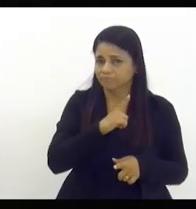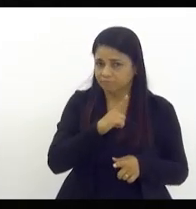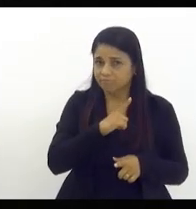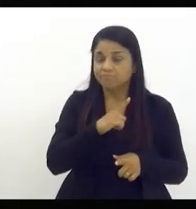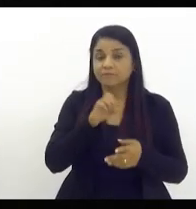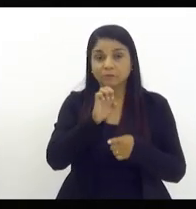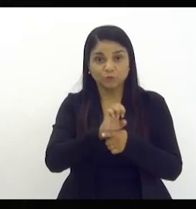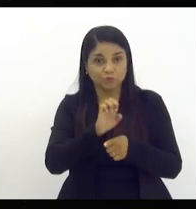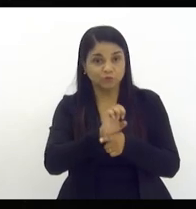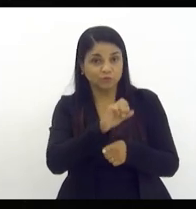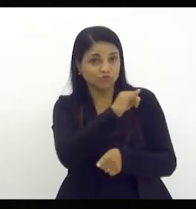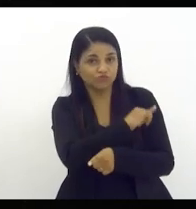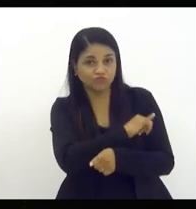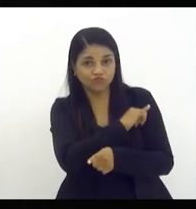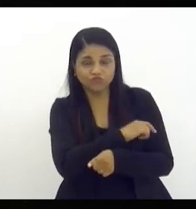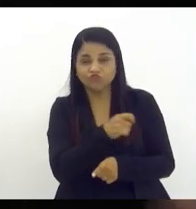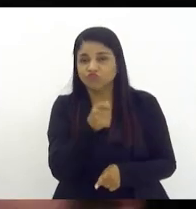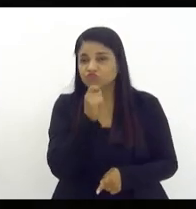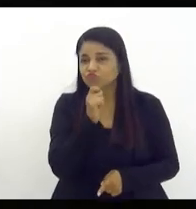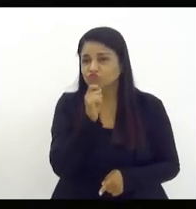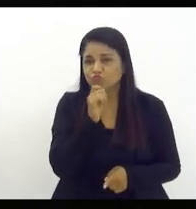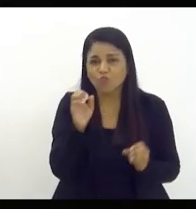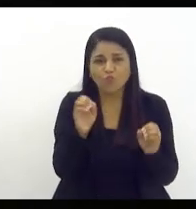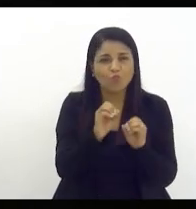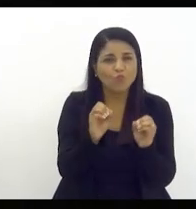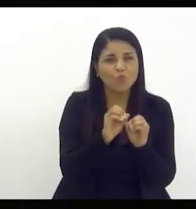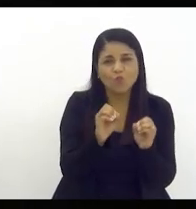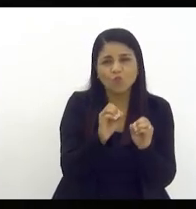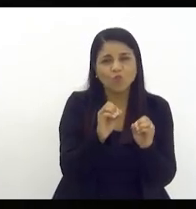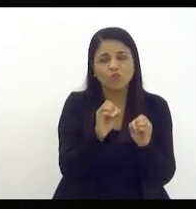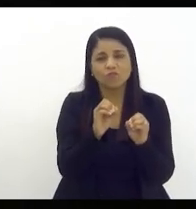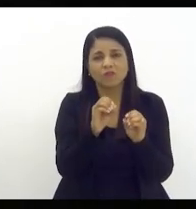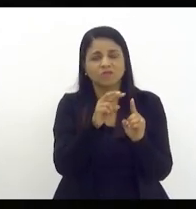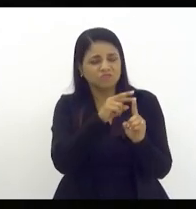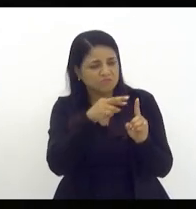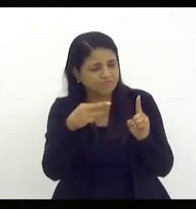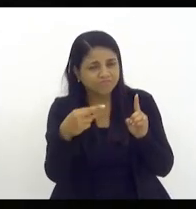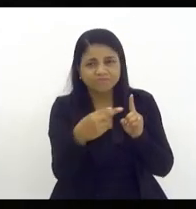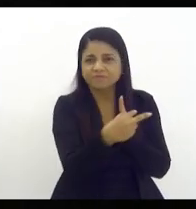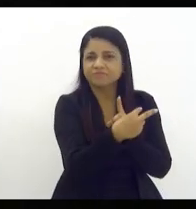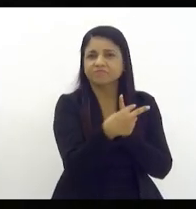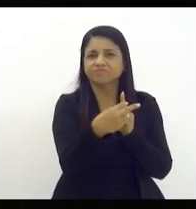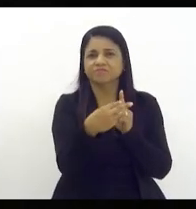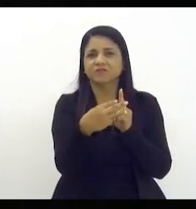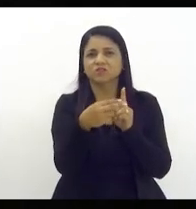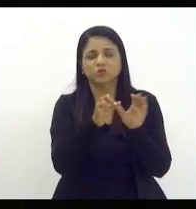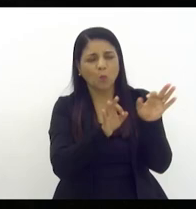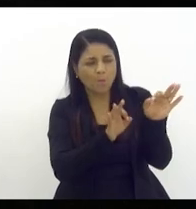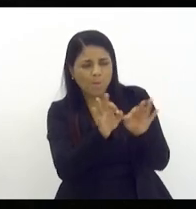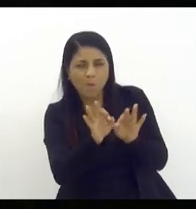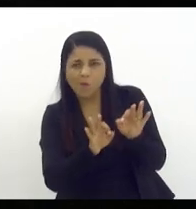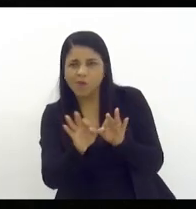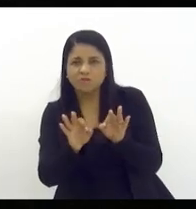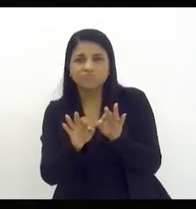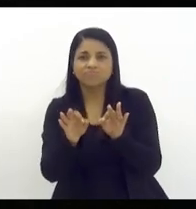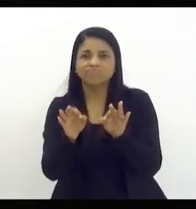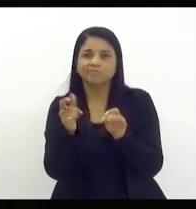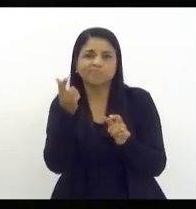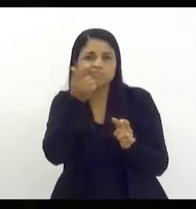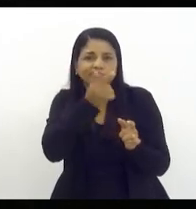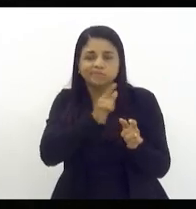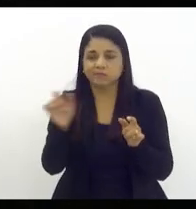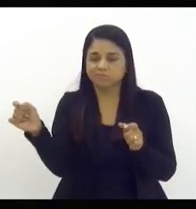estado do Rio de Janeiro ainda não havia nada de perspectiva de um programa que pudesse acolher e abarcar essas